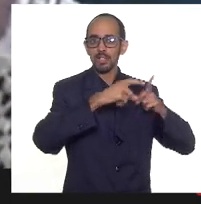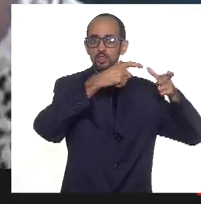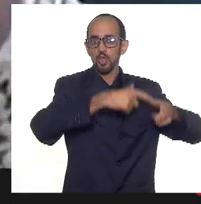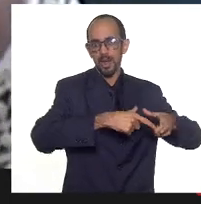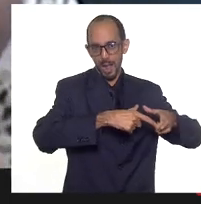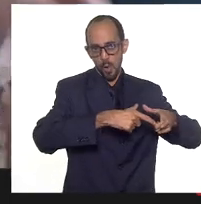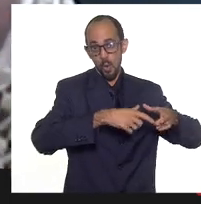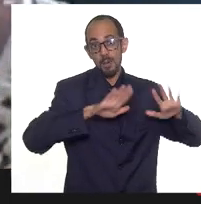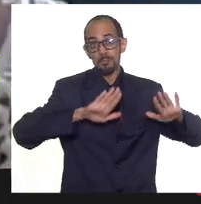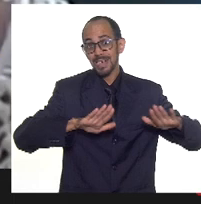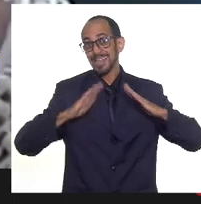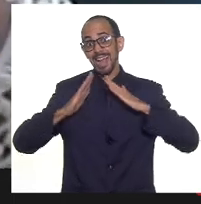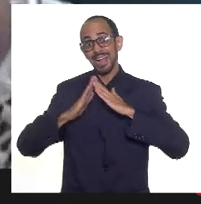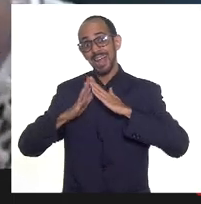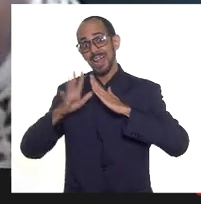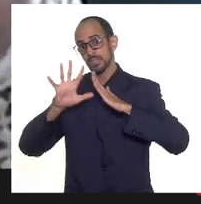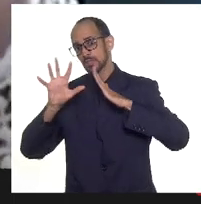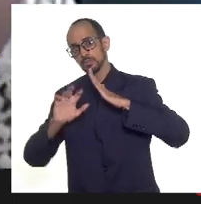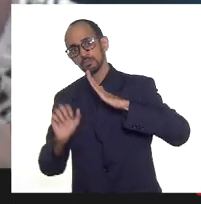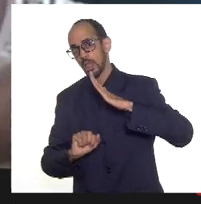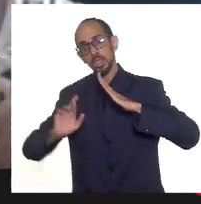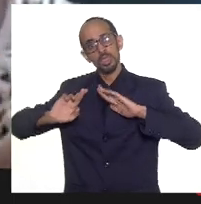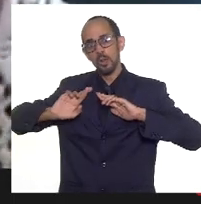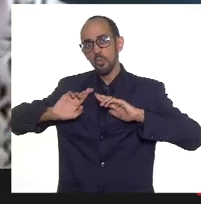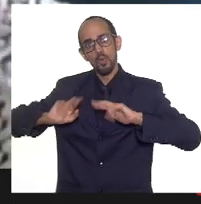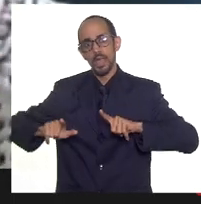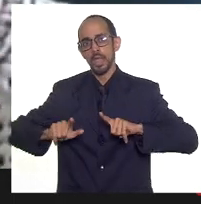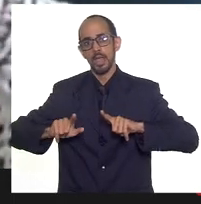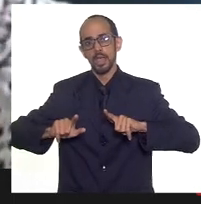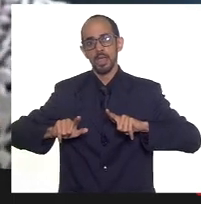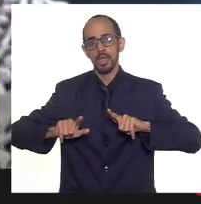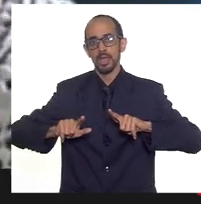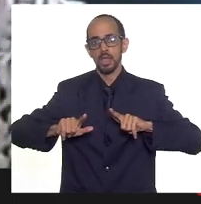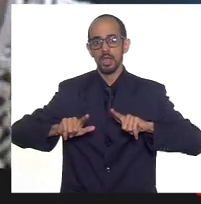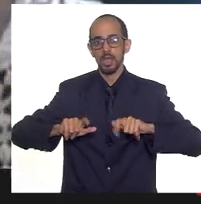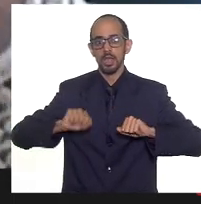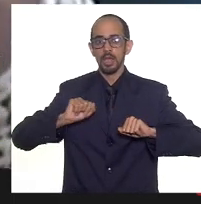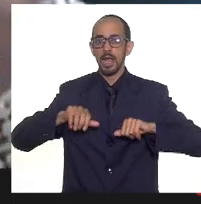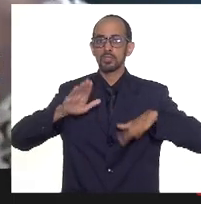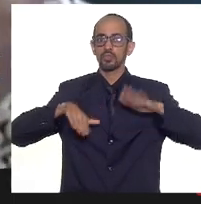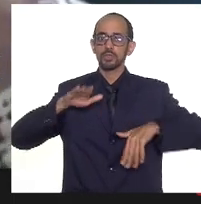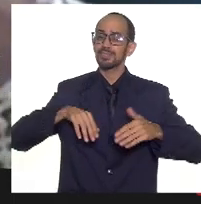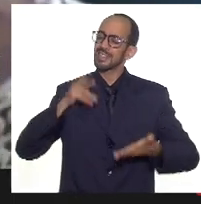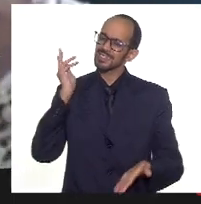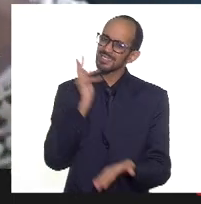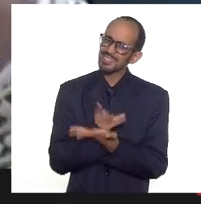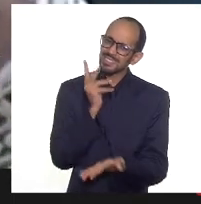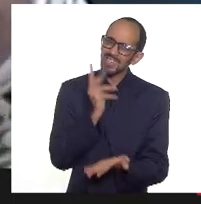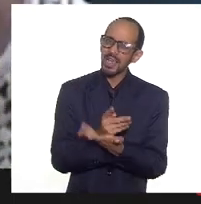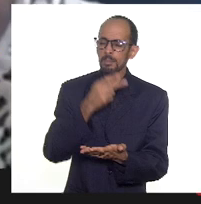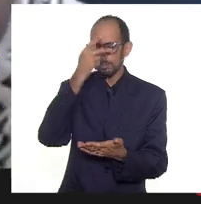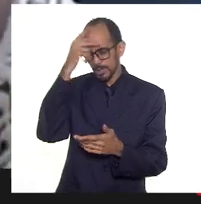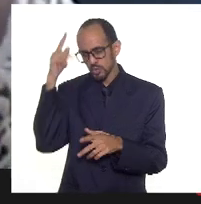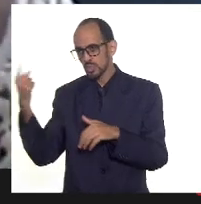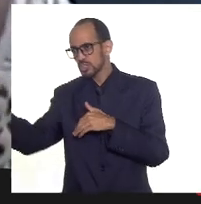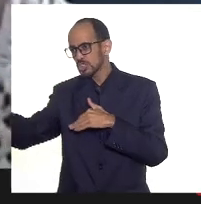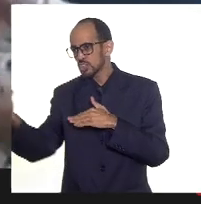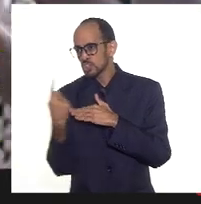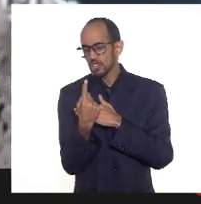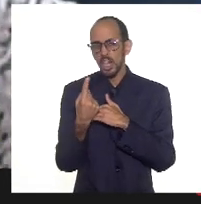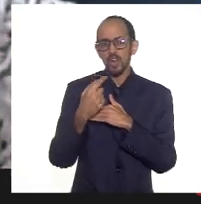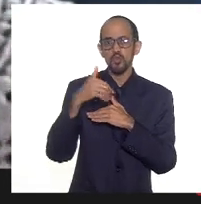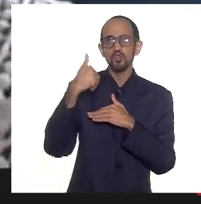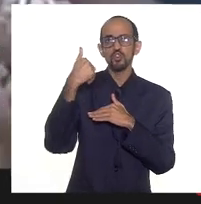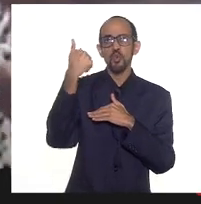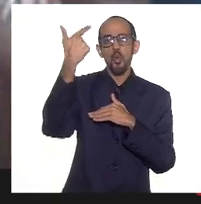ele não funciona assim, né? Mesmo que não seja uma situação de festa, tem sempre gente chegando, né? Porque tem os